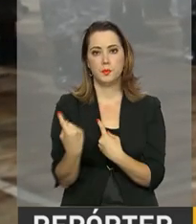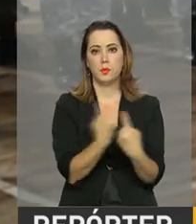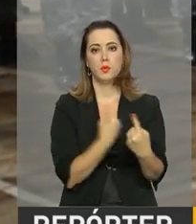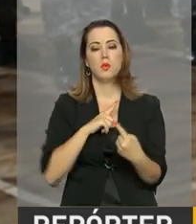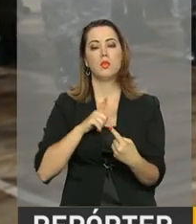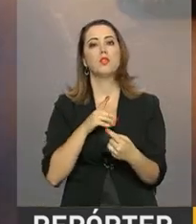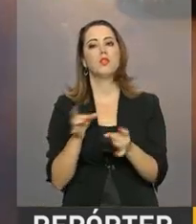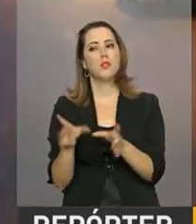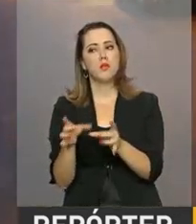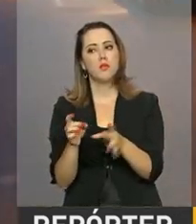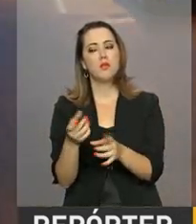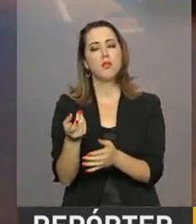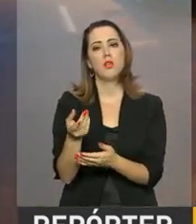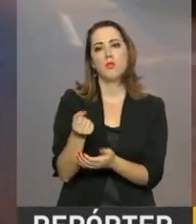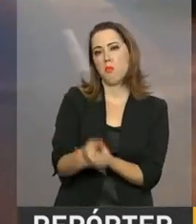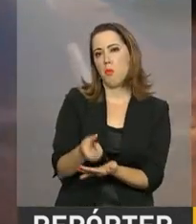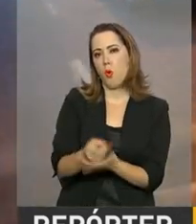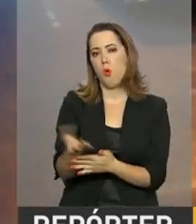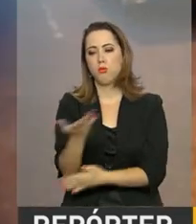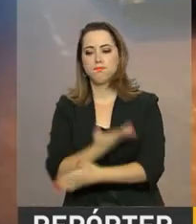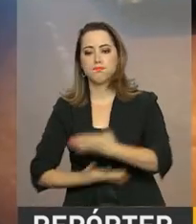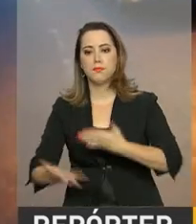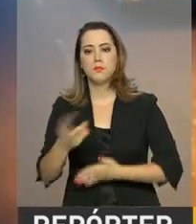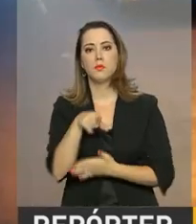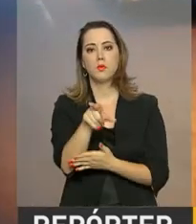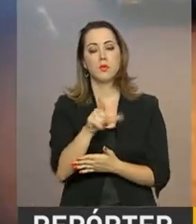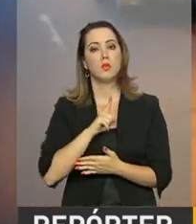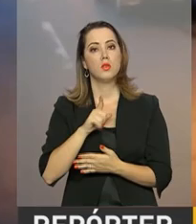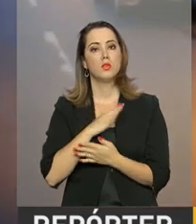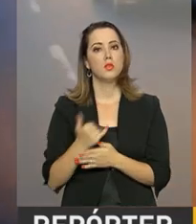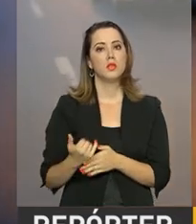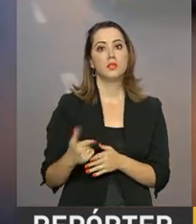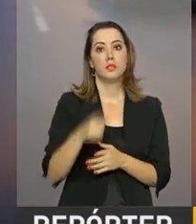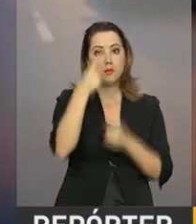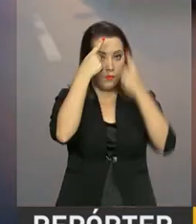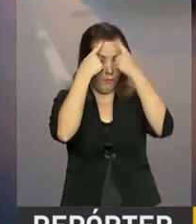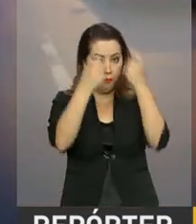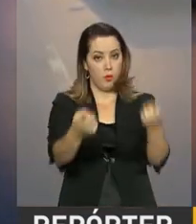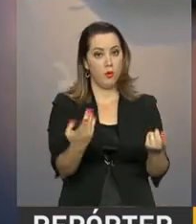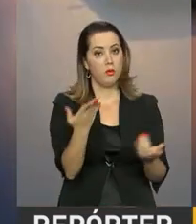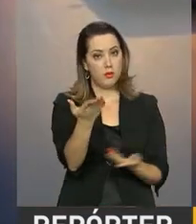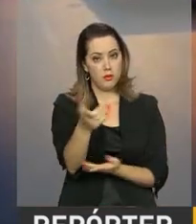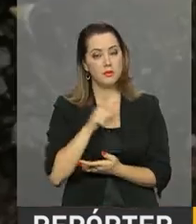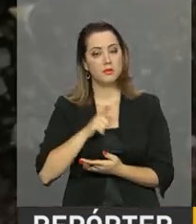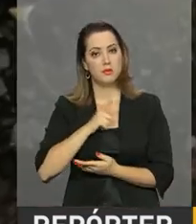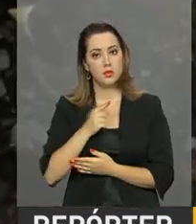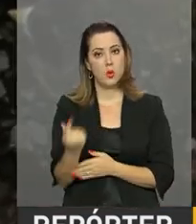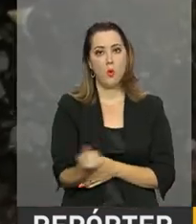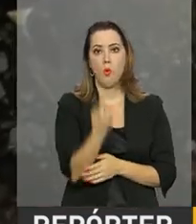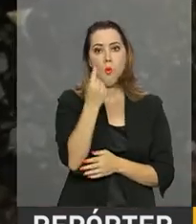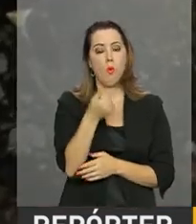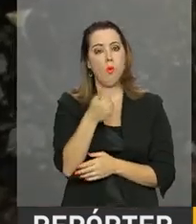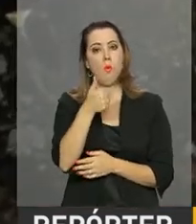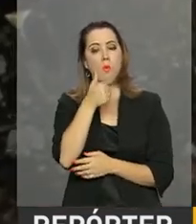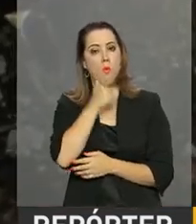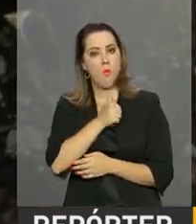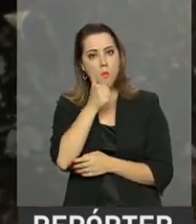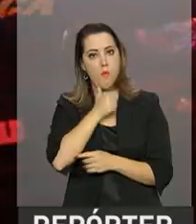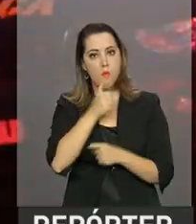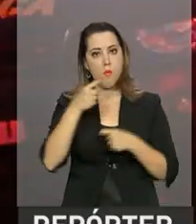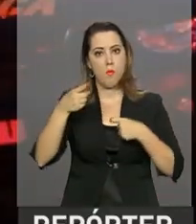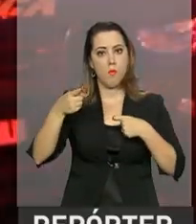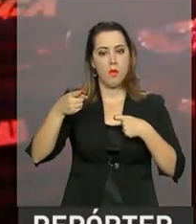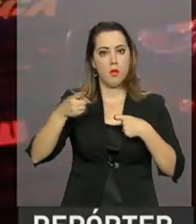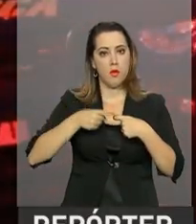comércio de Porto Alegre a capital Gaúcha registrou na semana passada uma onda de crimes violentos na quinta-feira uma médica foi assassinada por um